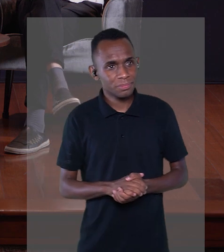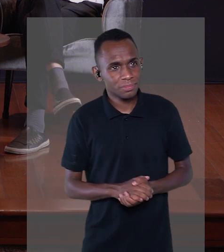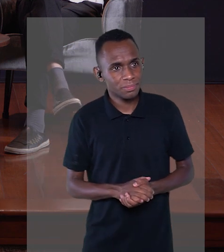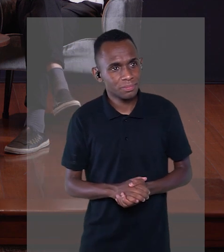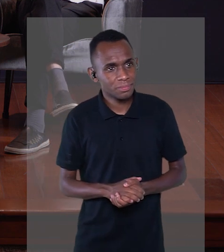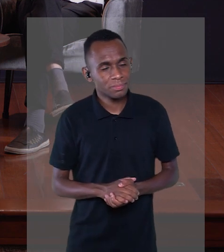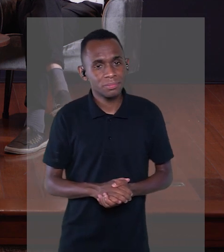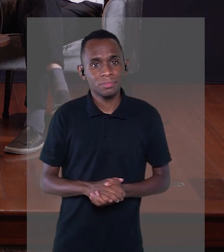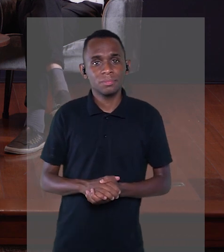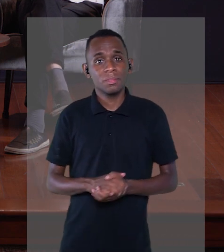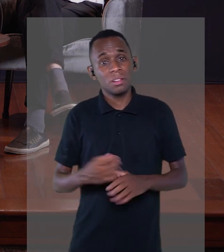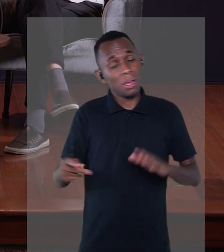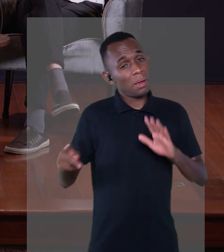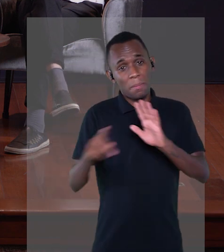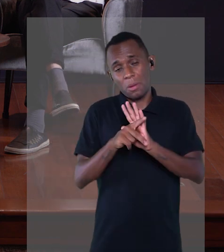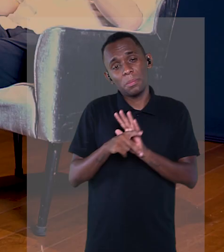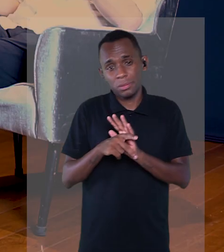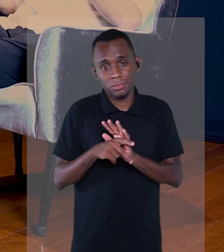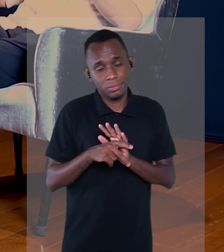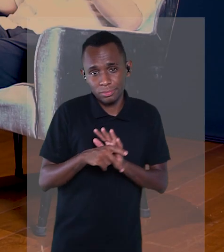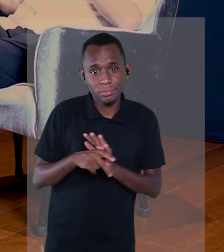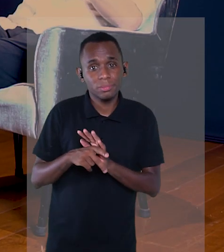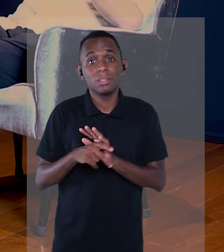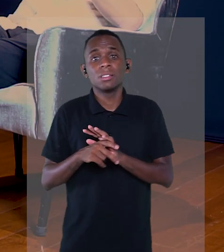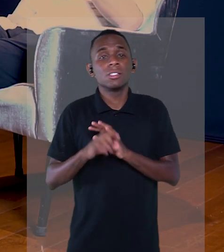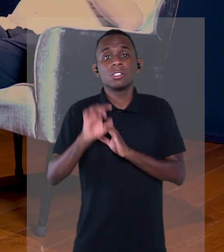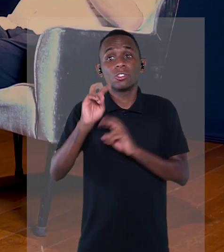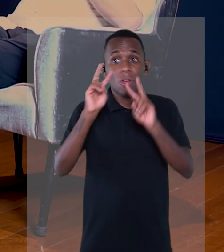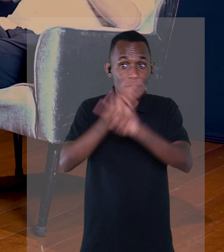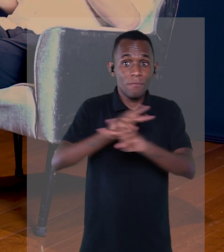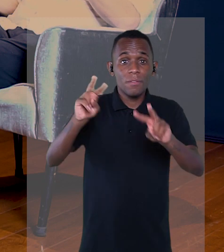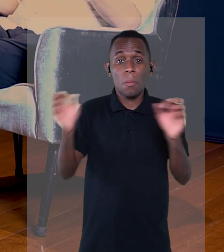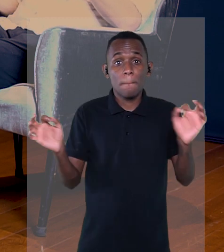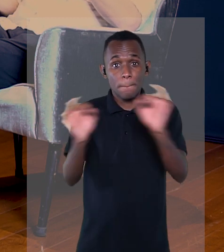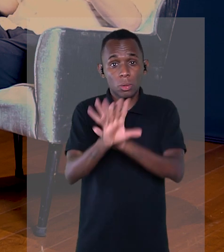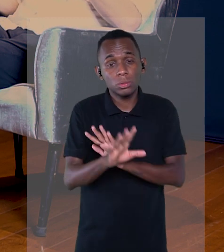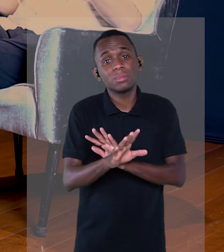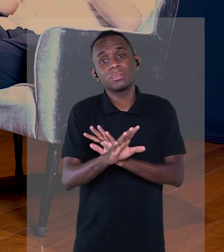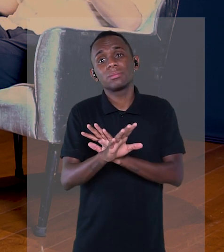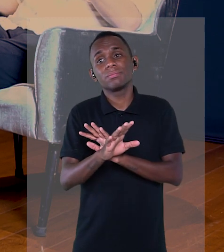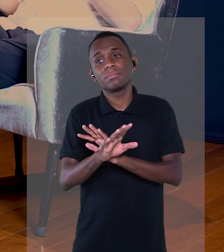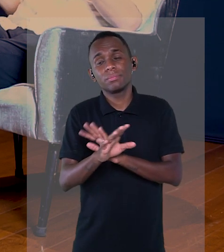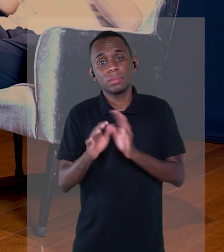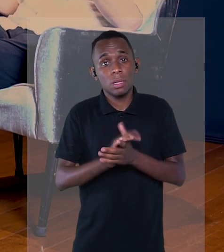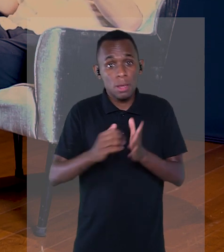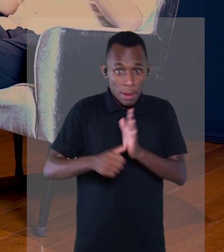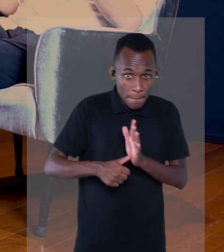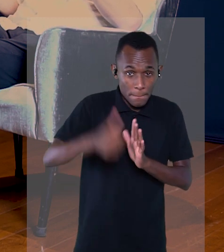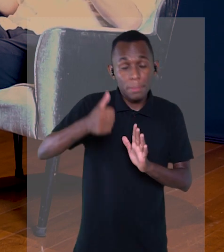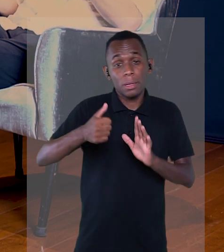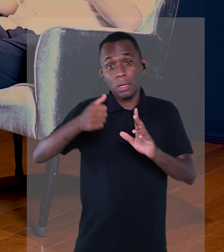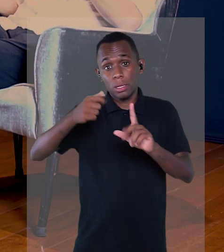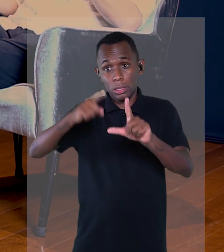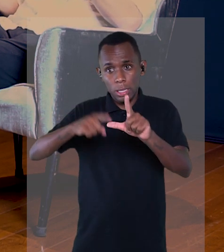Não, isso é da oficina, né? Você só vê o pronto. É o trabalho. Mesmo o Sempre Sim, a primeira